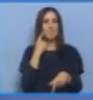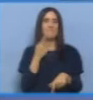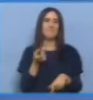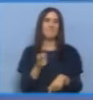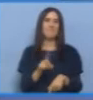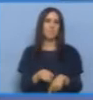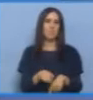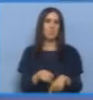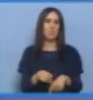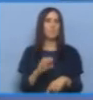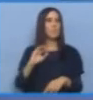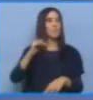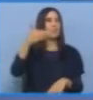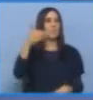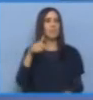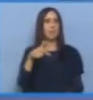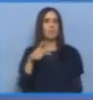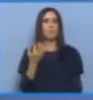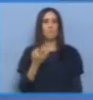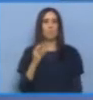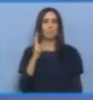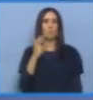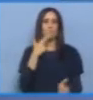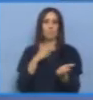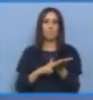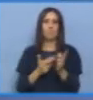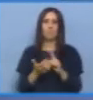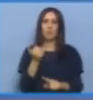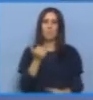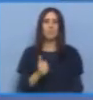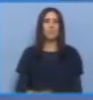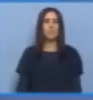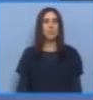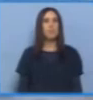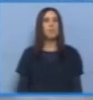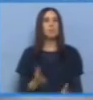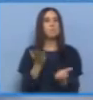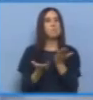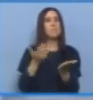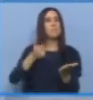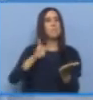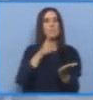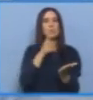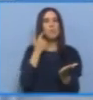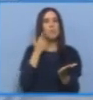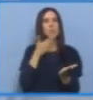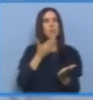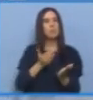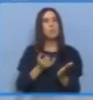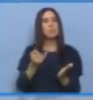ser uma prioridade e acabou por se concretizar, felizmente. E o balanço feito depois dessa decisão e depois da